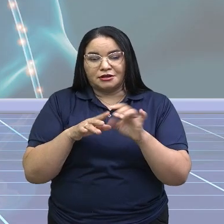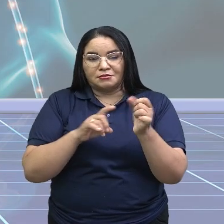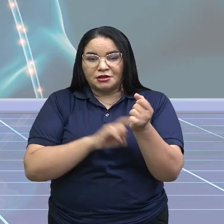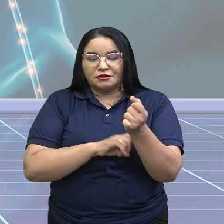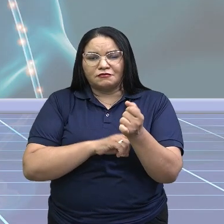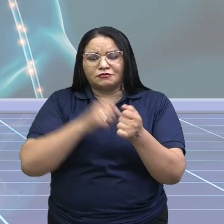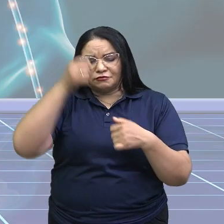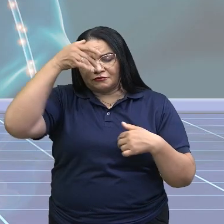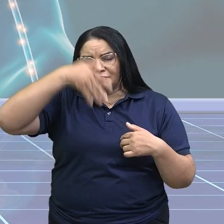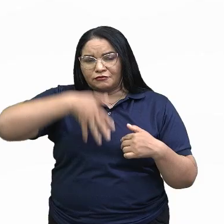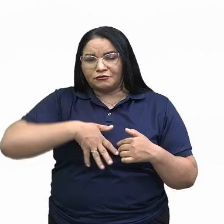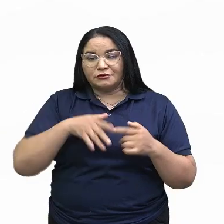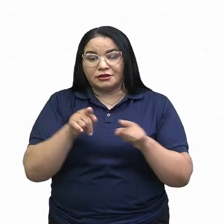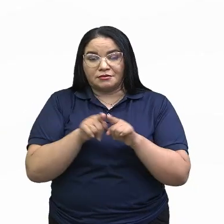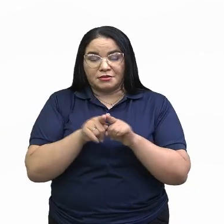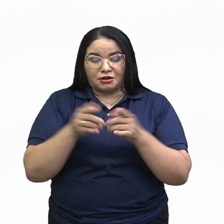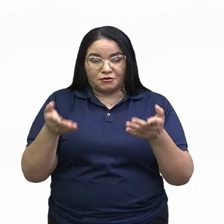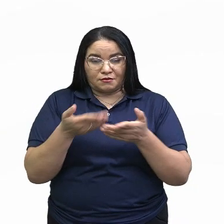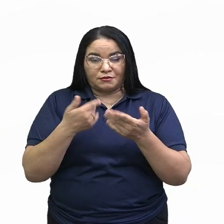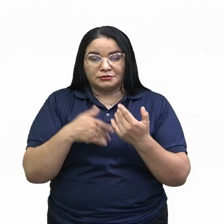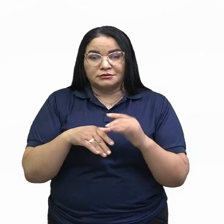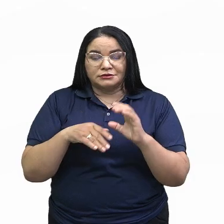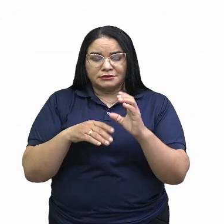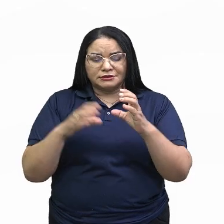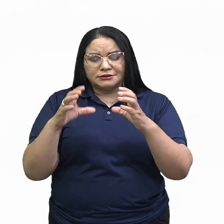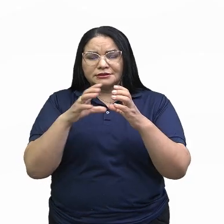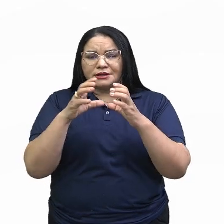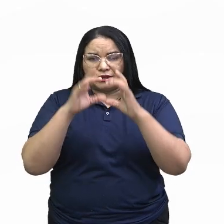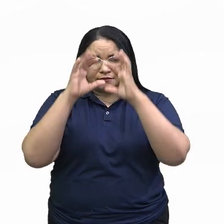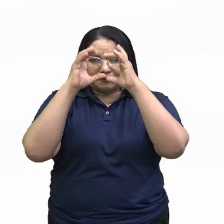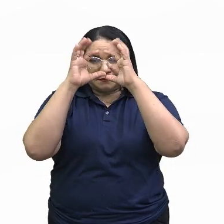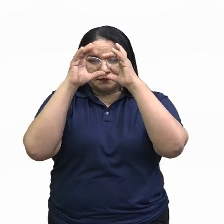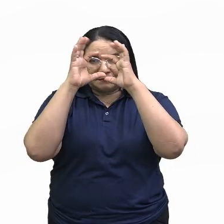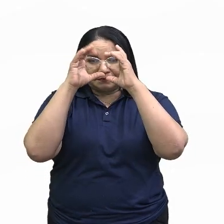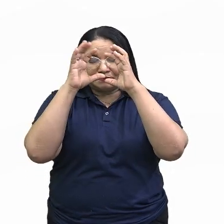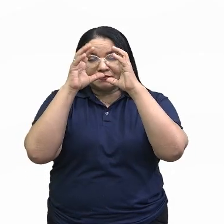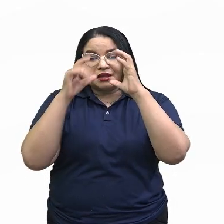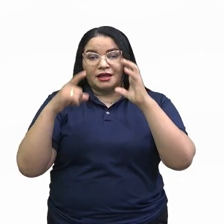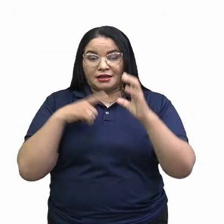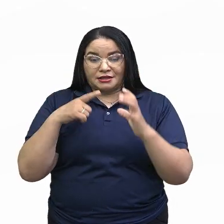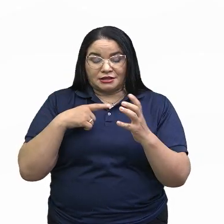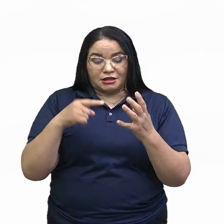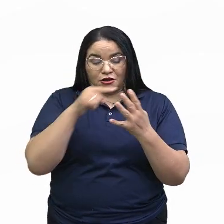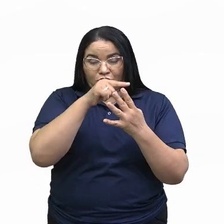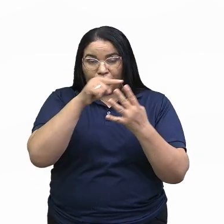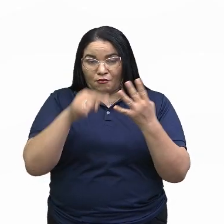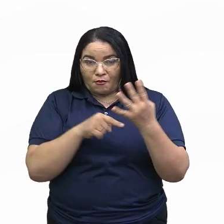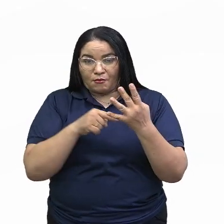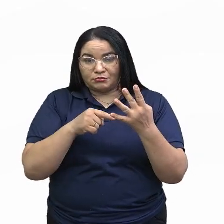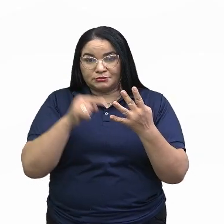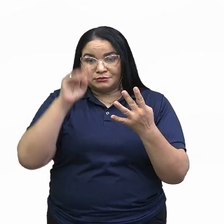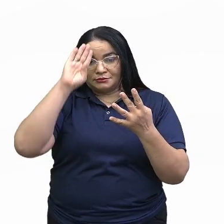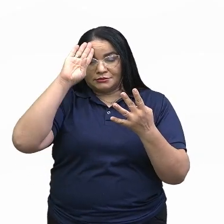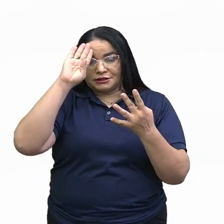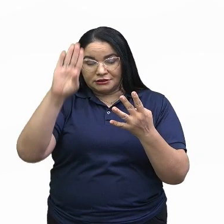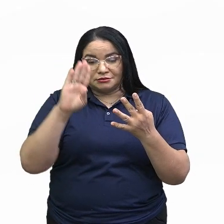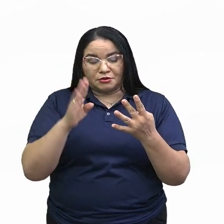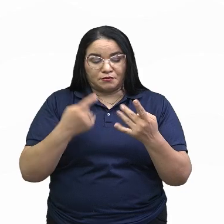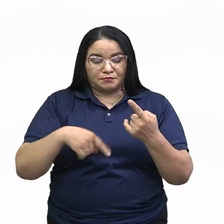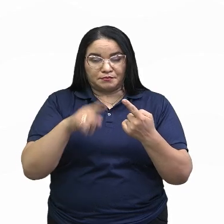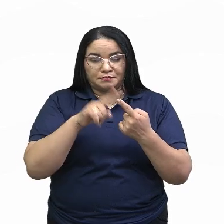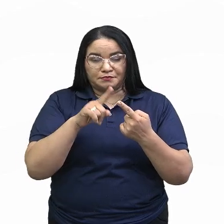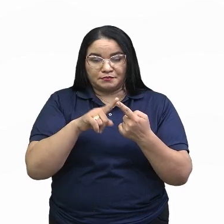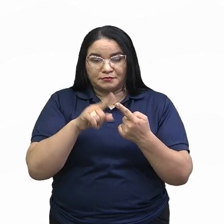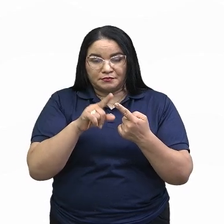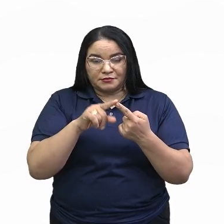cérebro está dividido. Olha só, ele é dividido em 4 lobos principais. O lobo que é